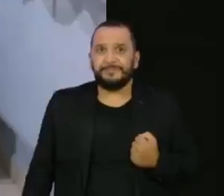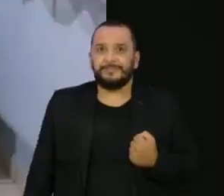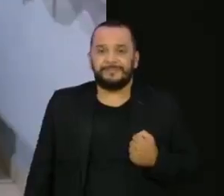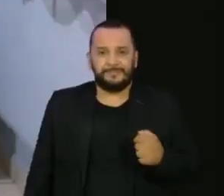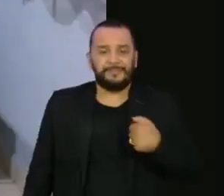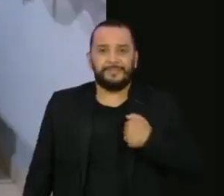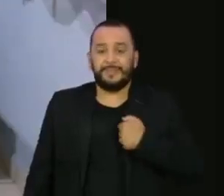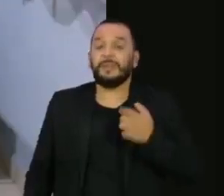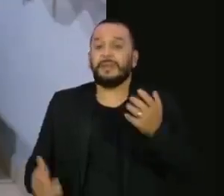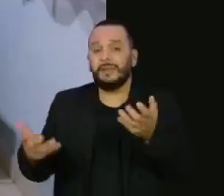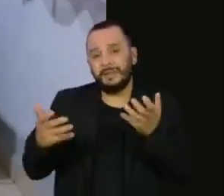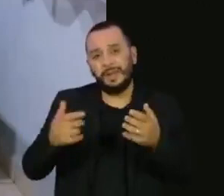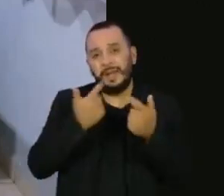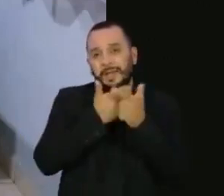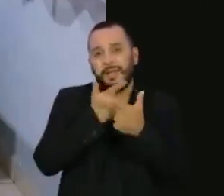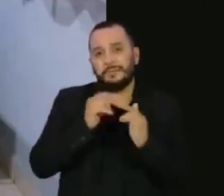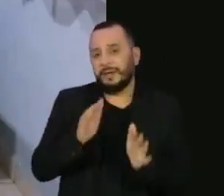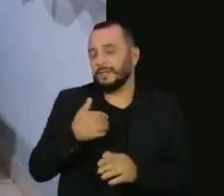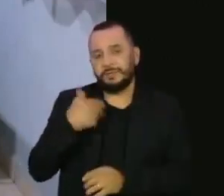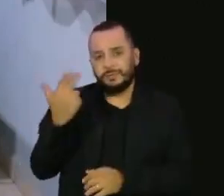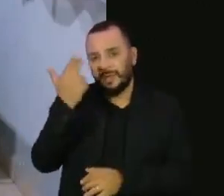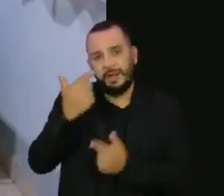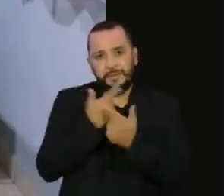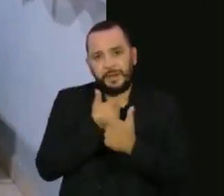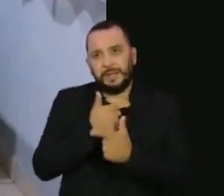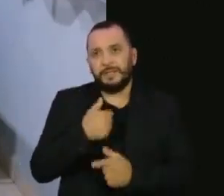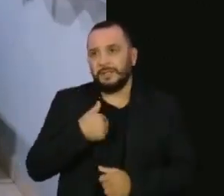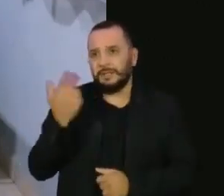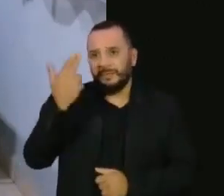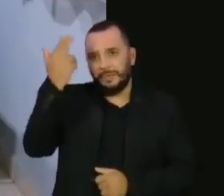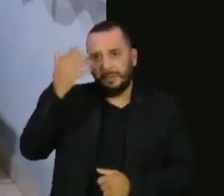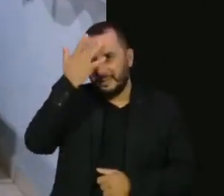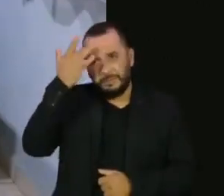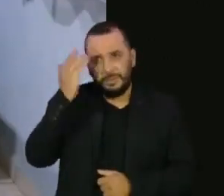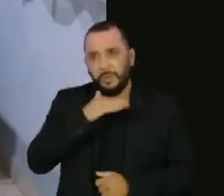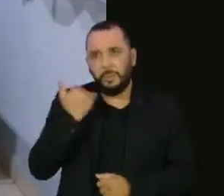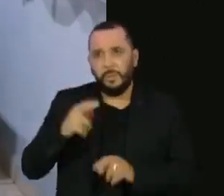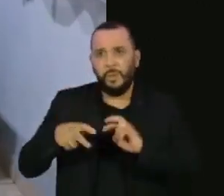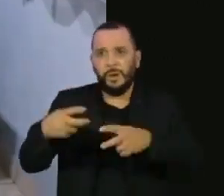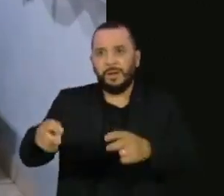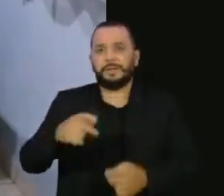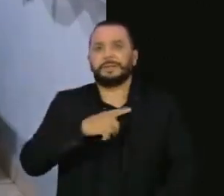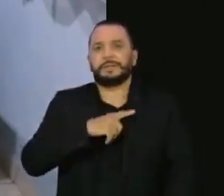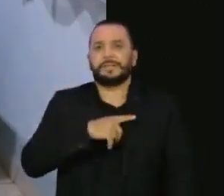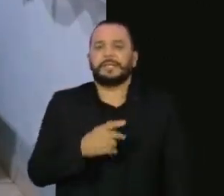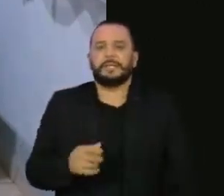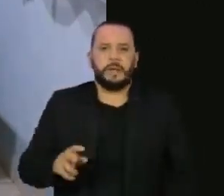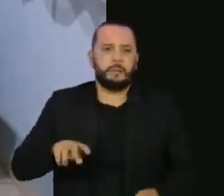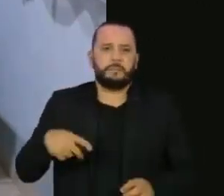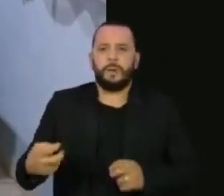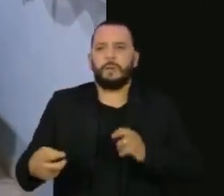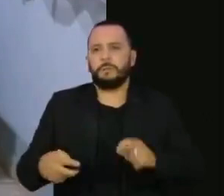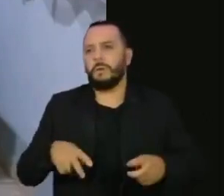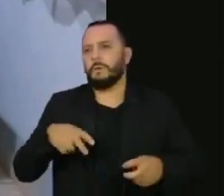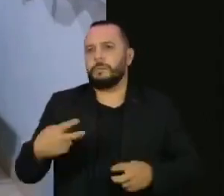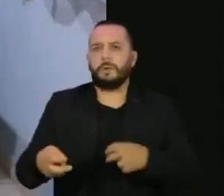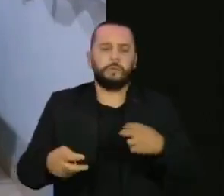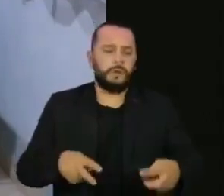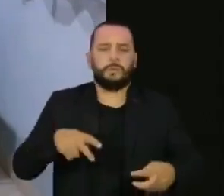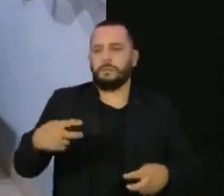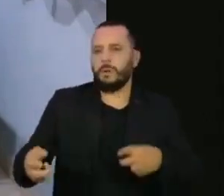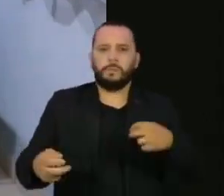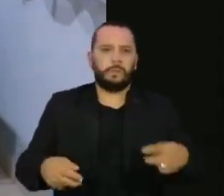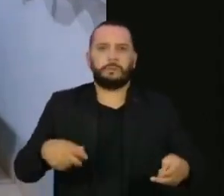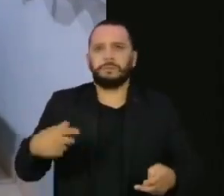de gargalhar disso, mas não tem graça nenhuma. As pessoas estão morrendo e numa escalada muito grande, assim. Então, não